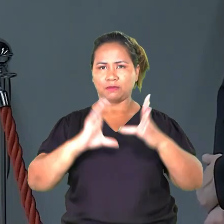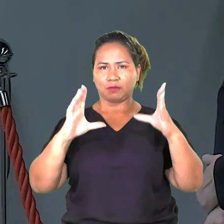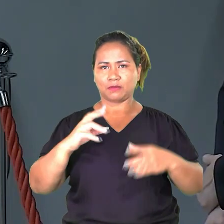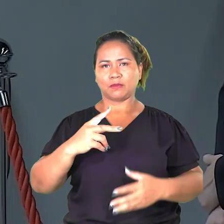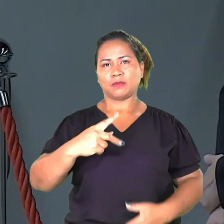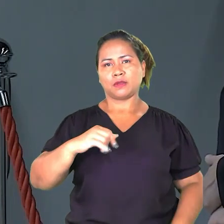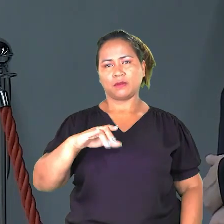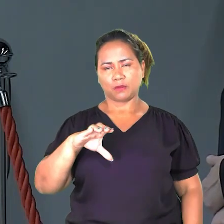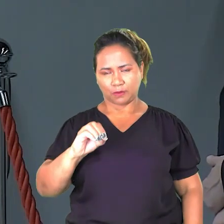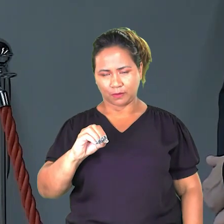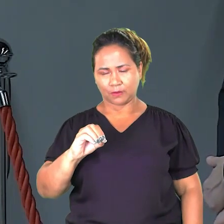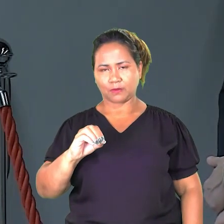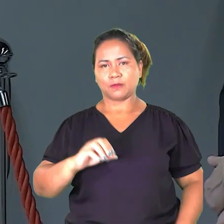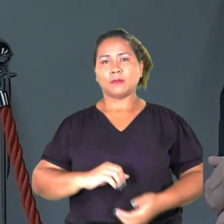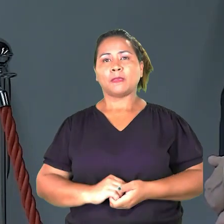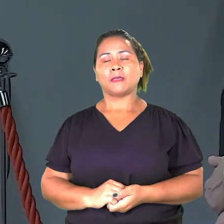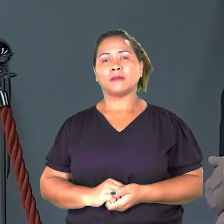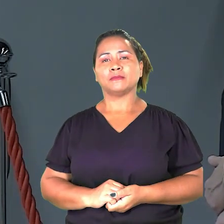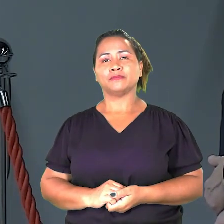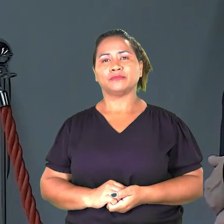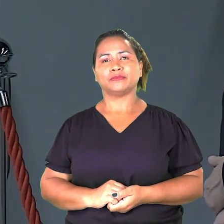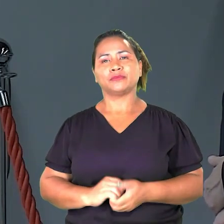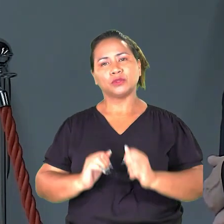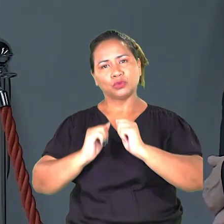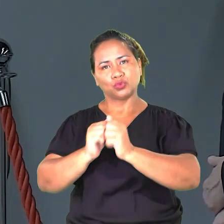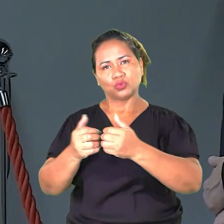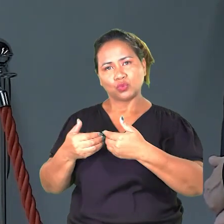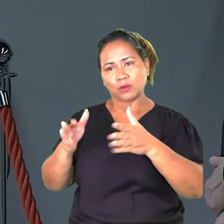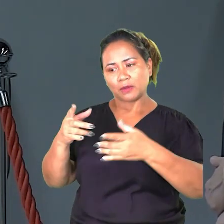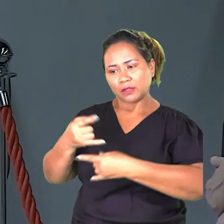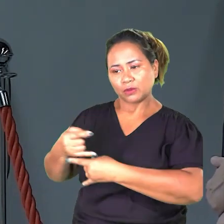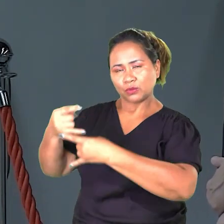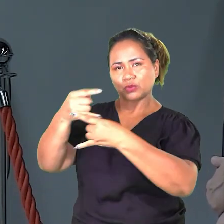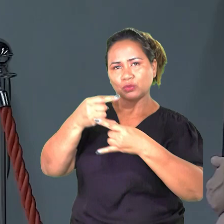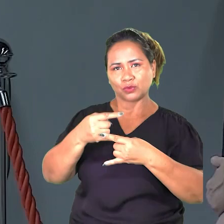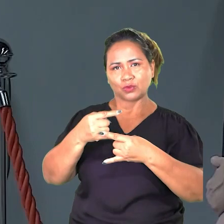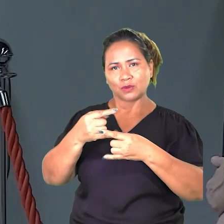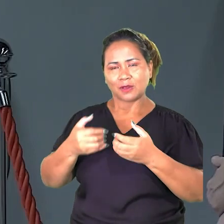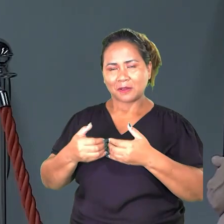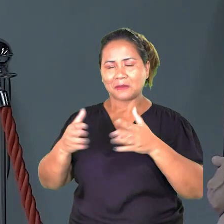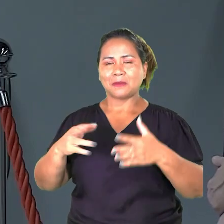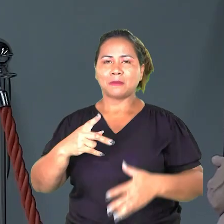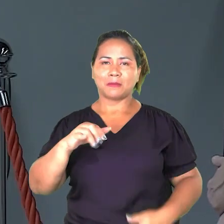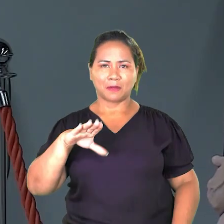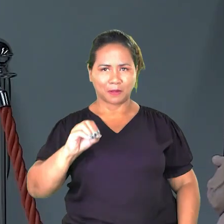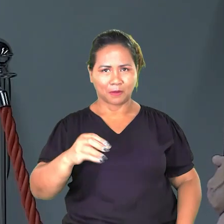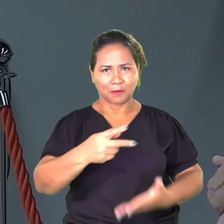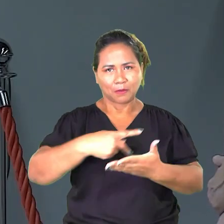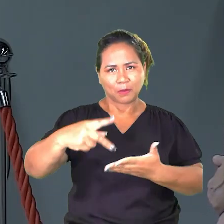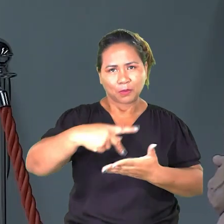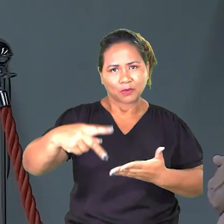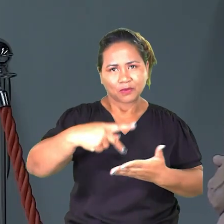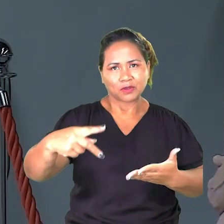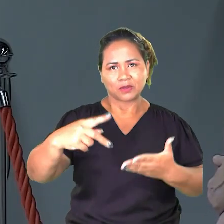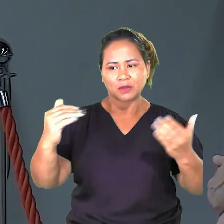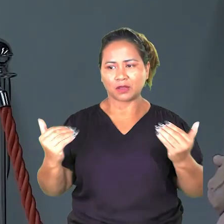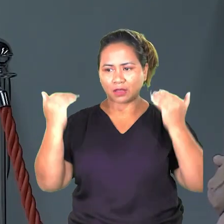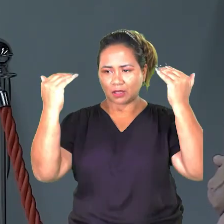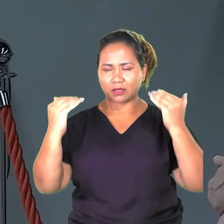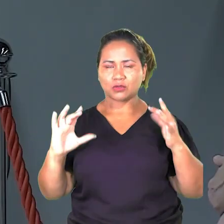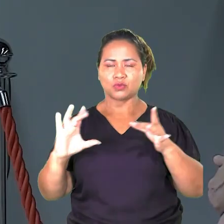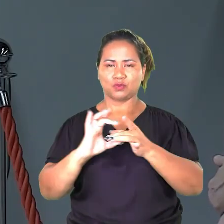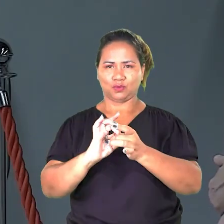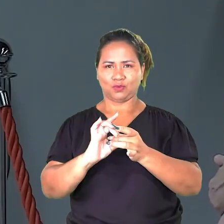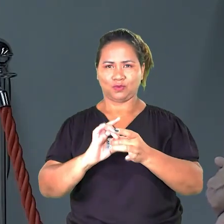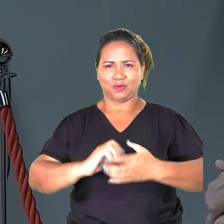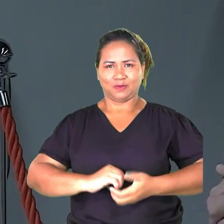Espaço Democrático Poeta Paulo Bonfim, juntamente com a abertura da exposição Paulo Bonfim, o Poeta das Duas